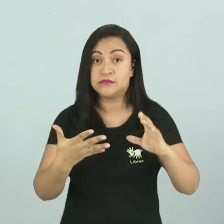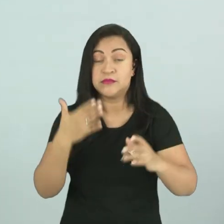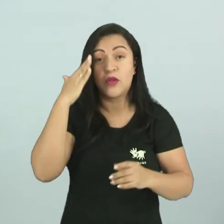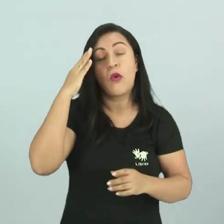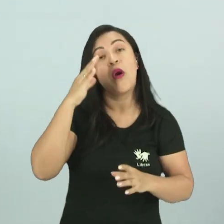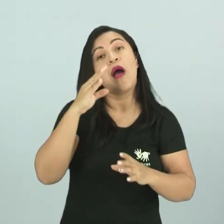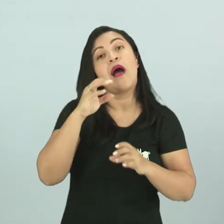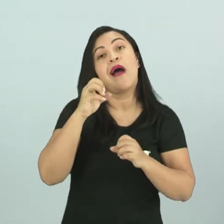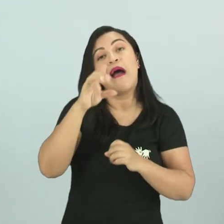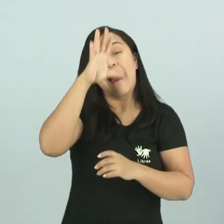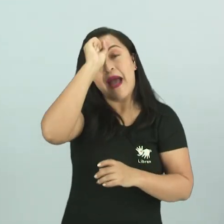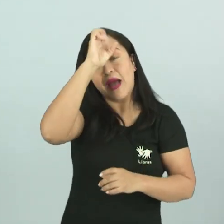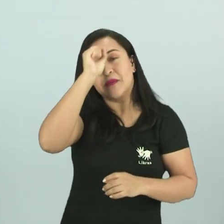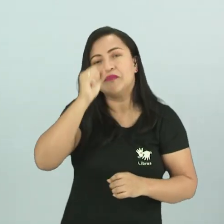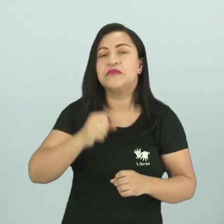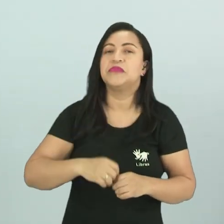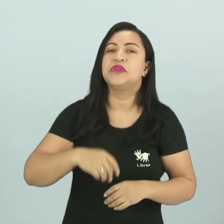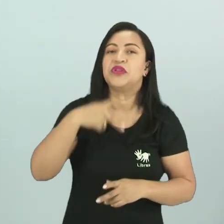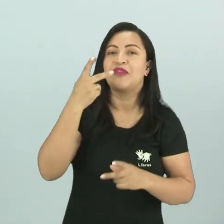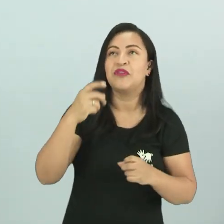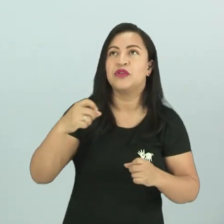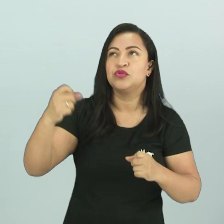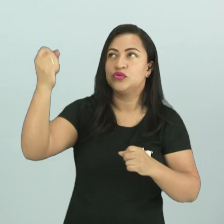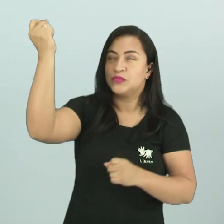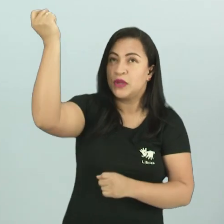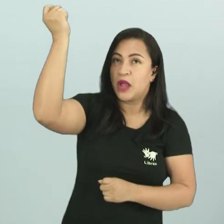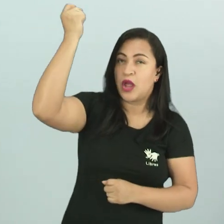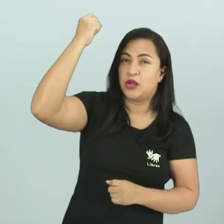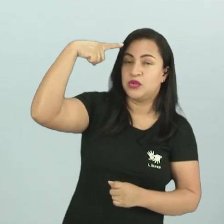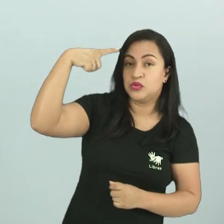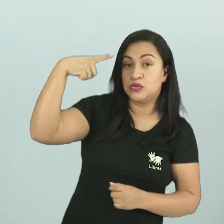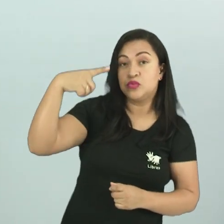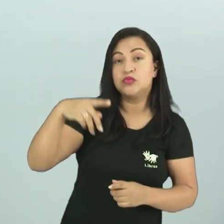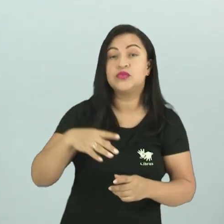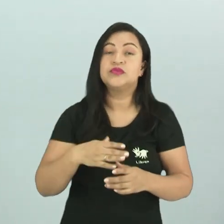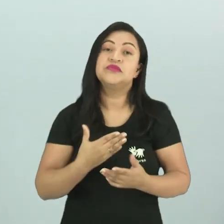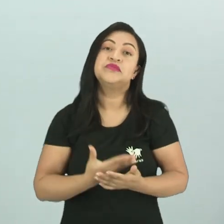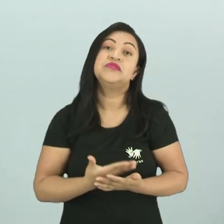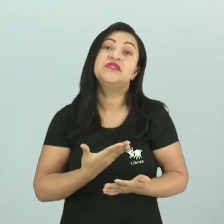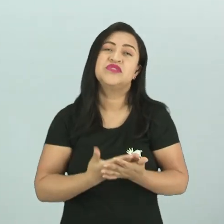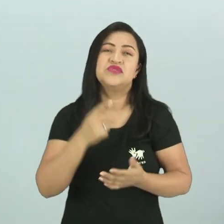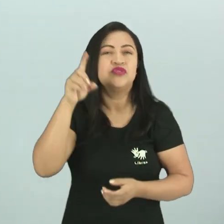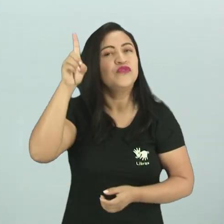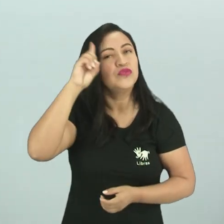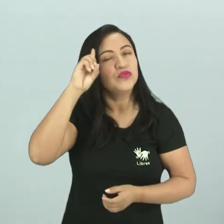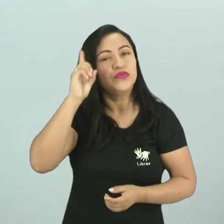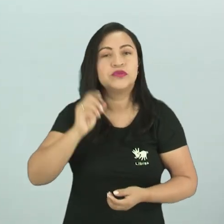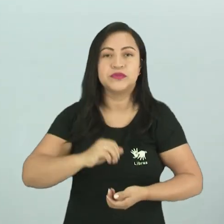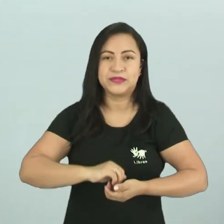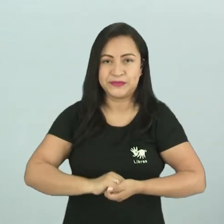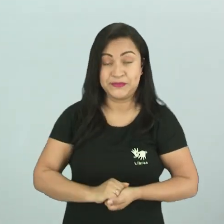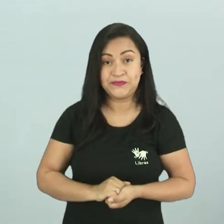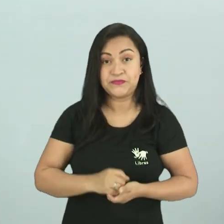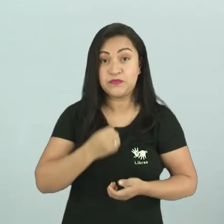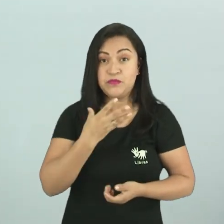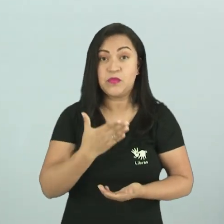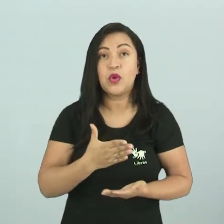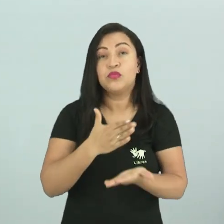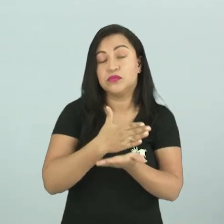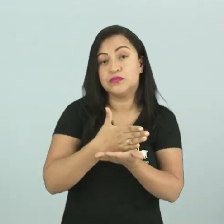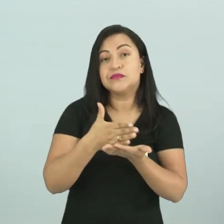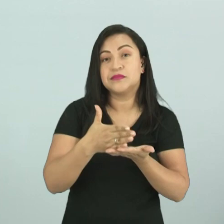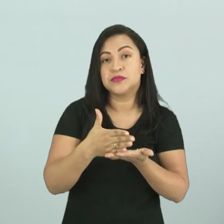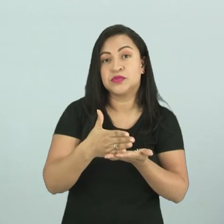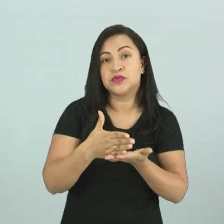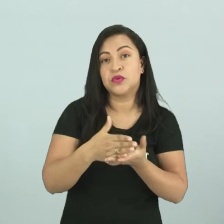sobre o som e a luz, que são dois exemplos de ondas muito comuns e que nós temos contato, tá bom? Bom, começando com